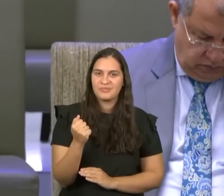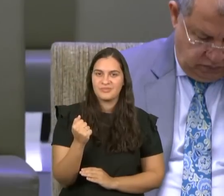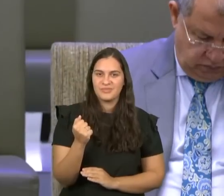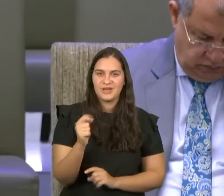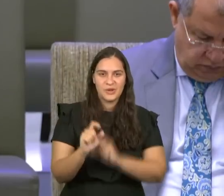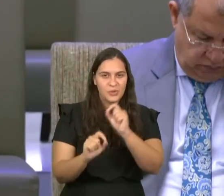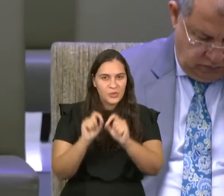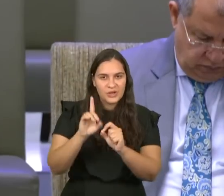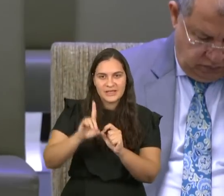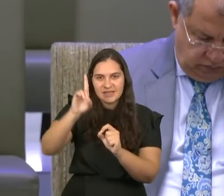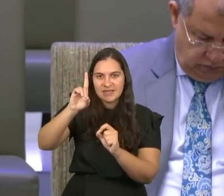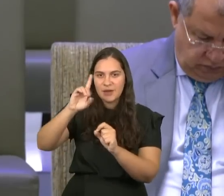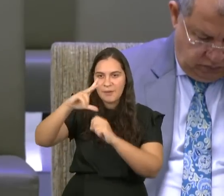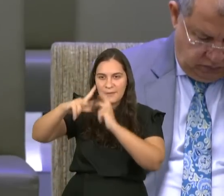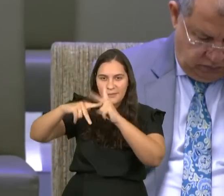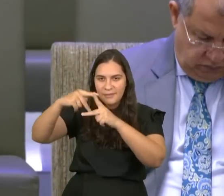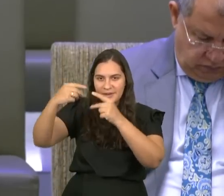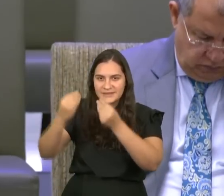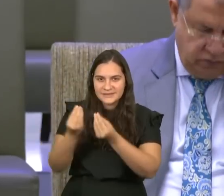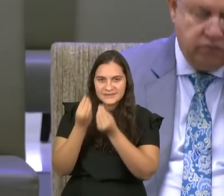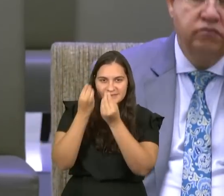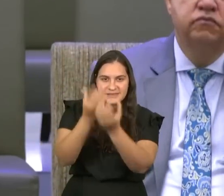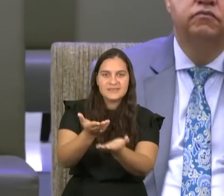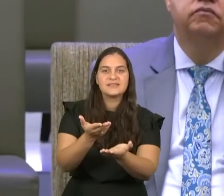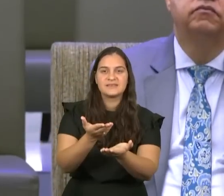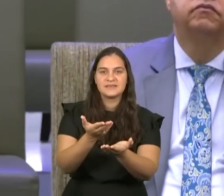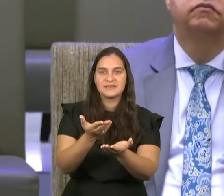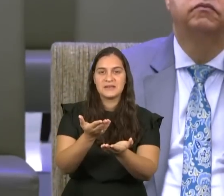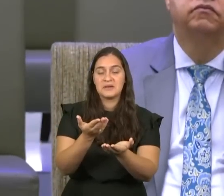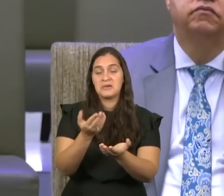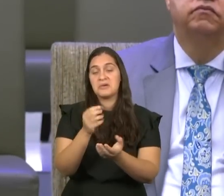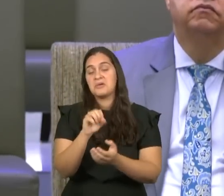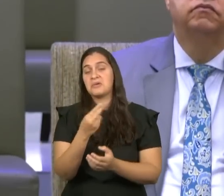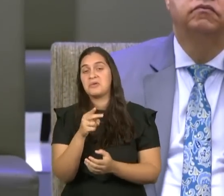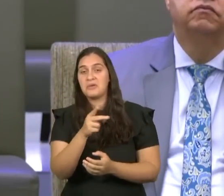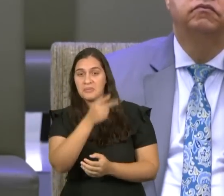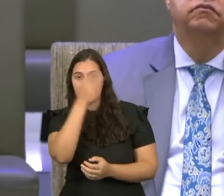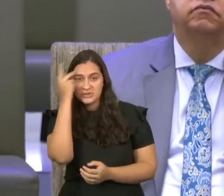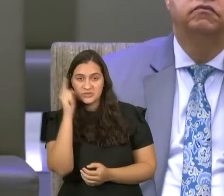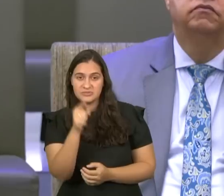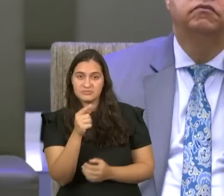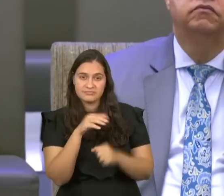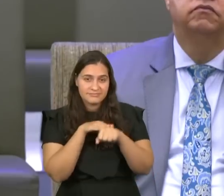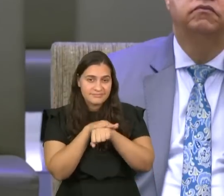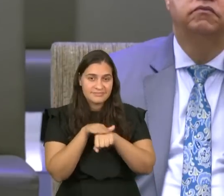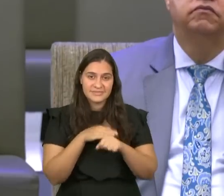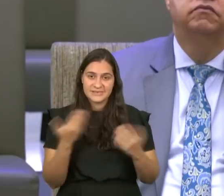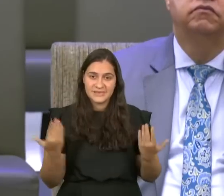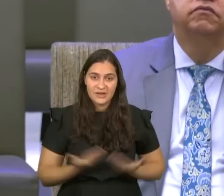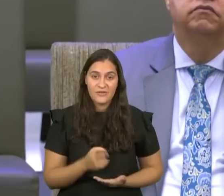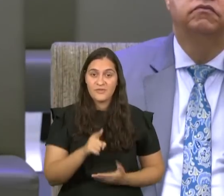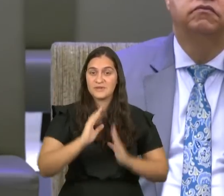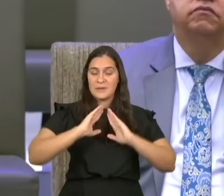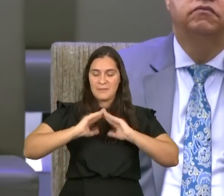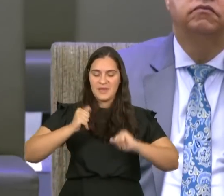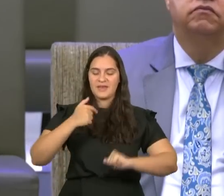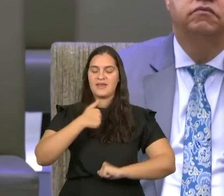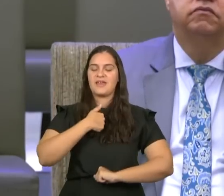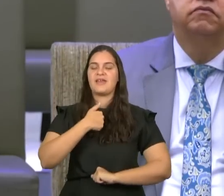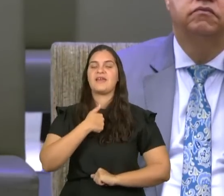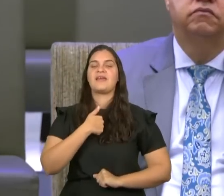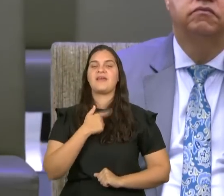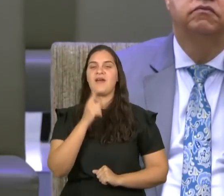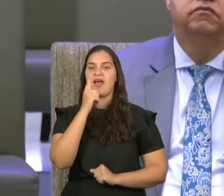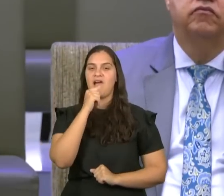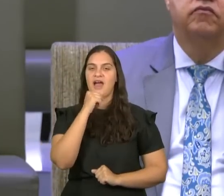presente Deus tem para você e com quem está falando você me pediria que eu lhe daria